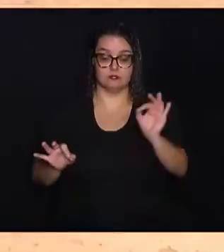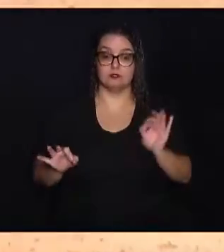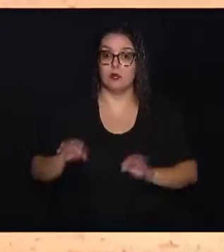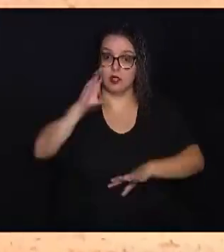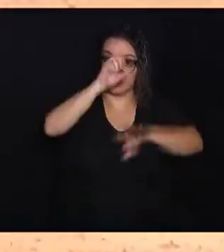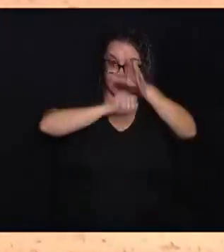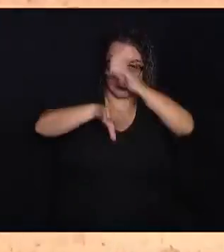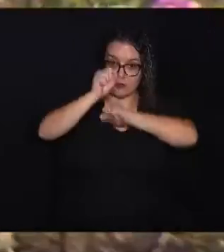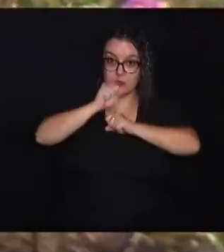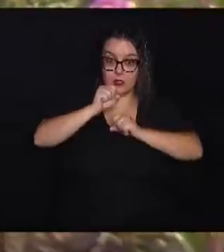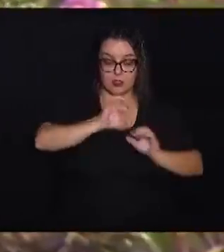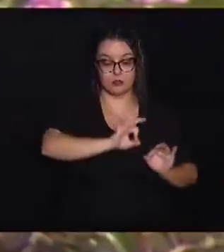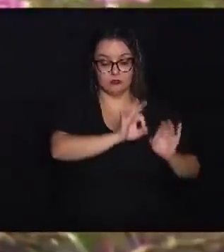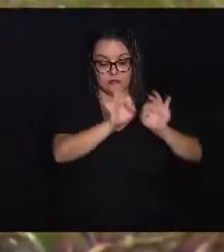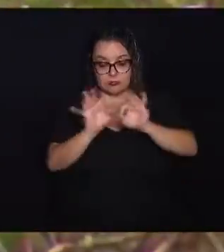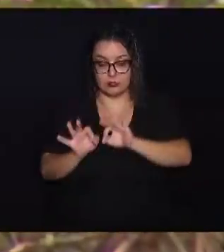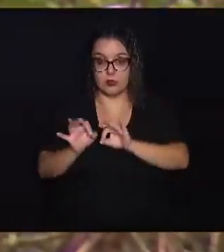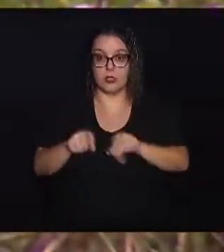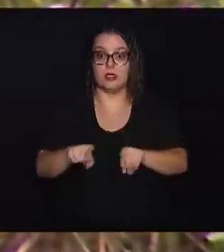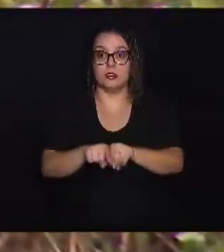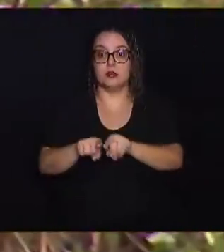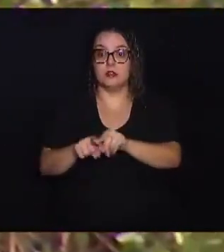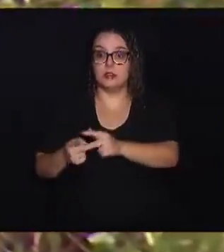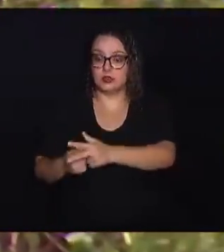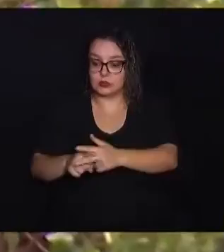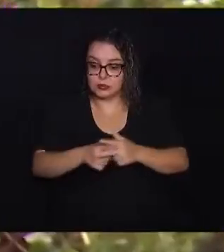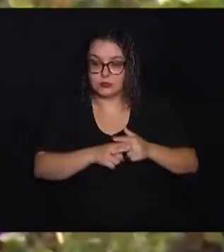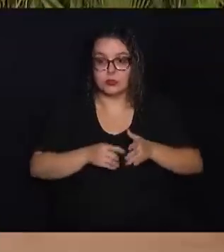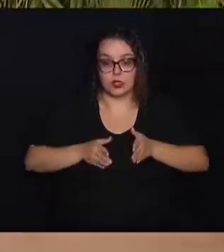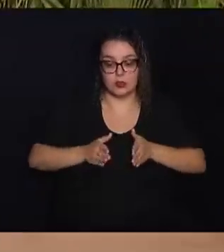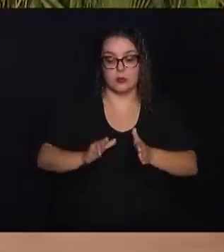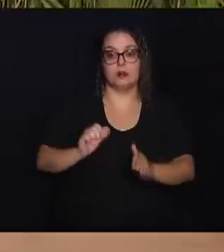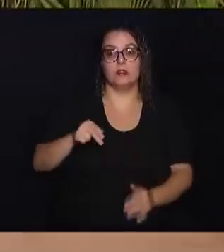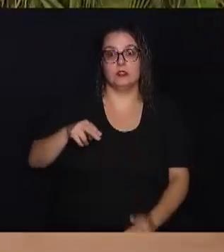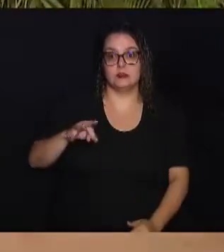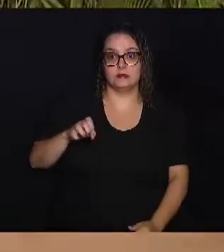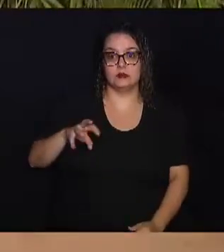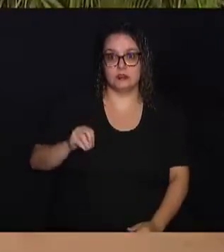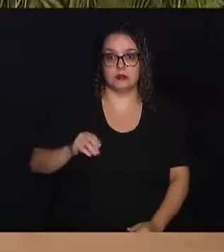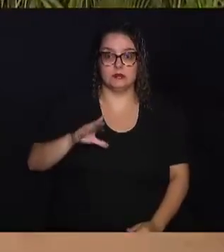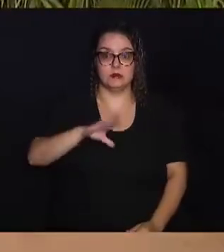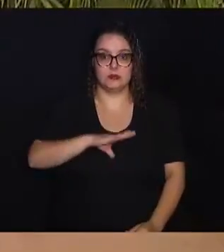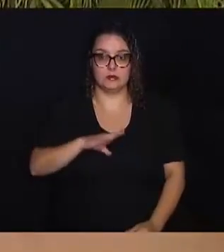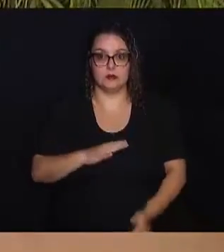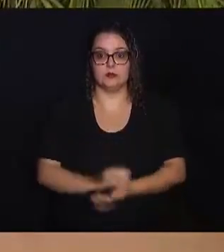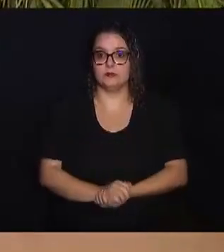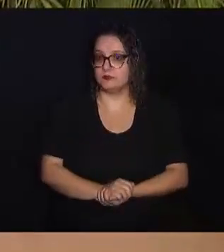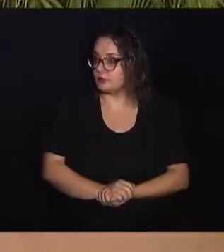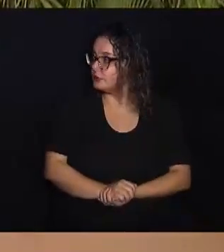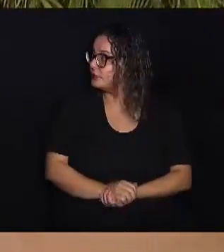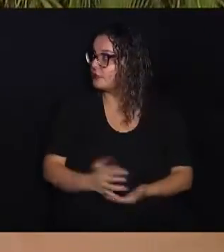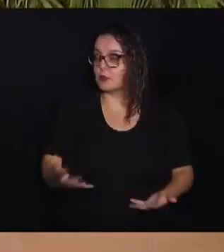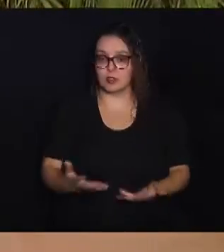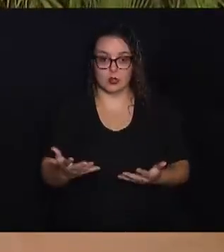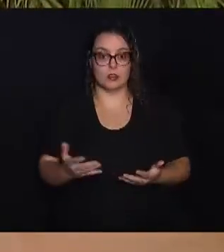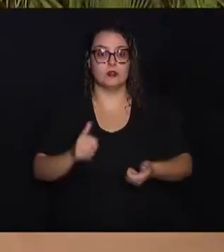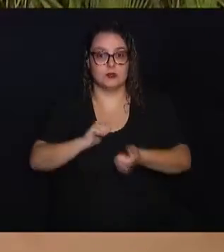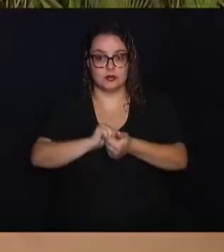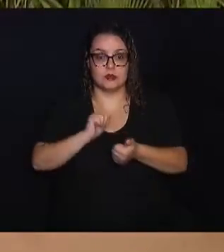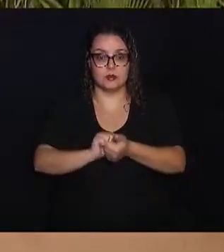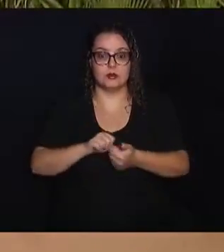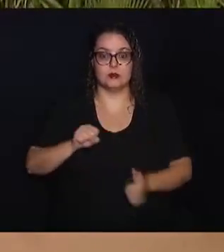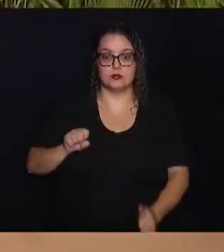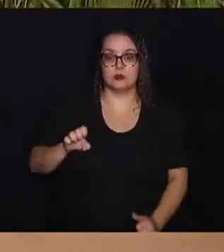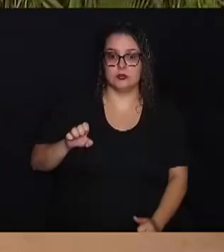aprendizado aos assistidos e manutenção aos canteiros da cidade. O Serviço de Iniciação e Qualificação Profissional, que é o CIQP,